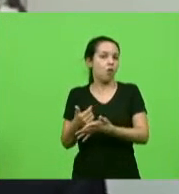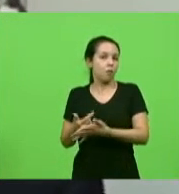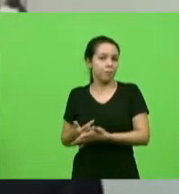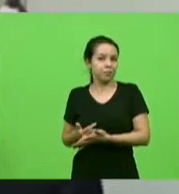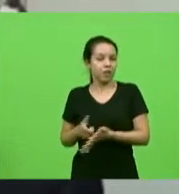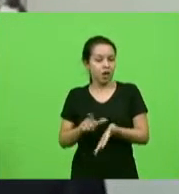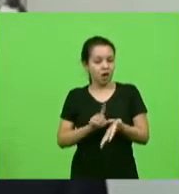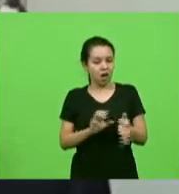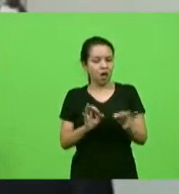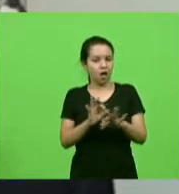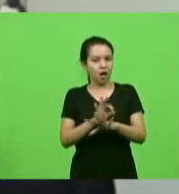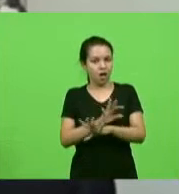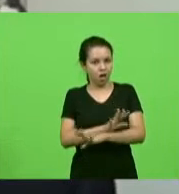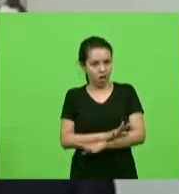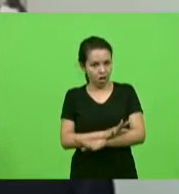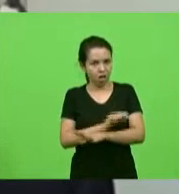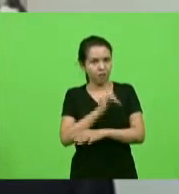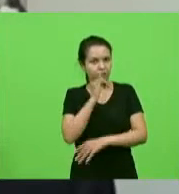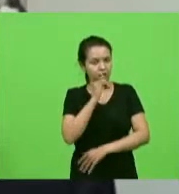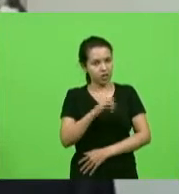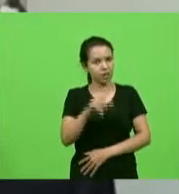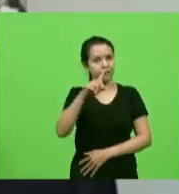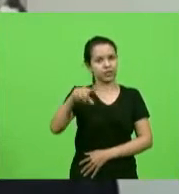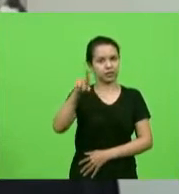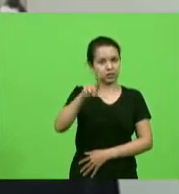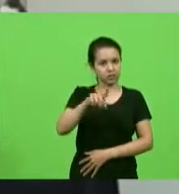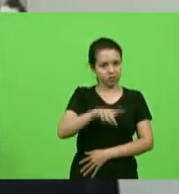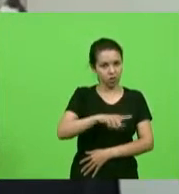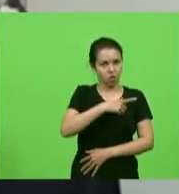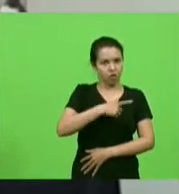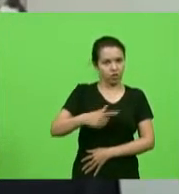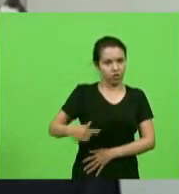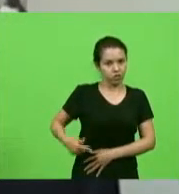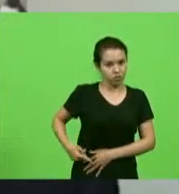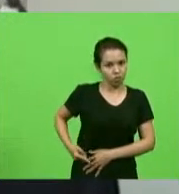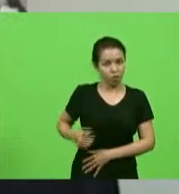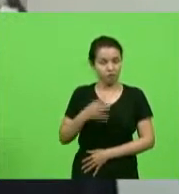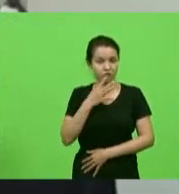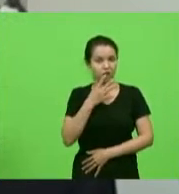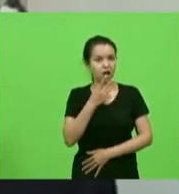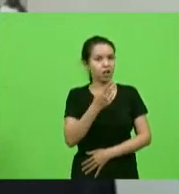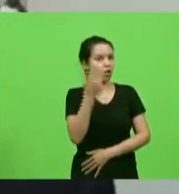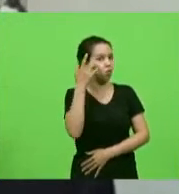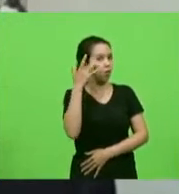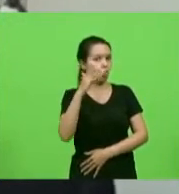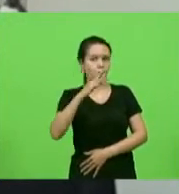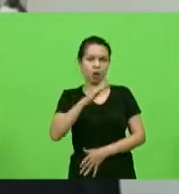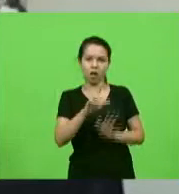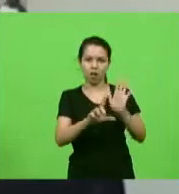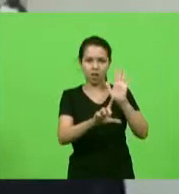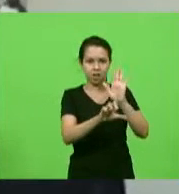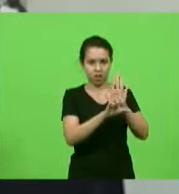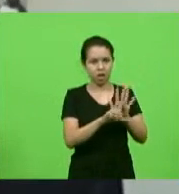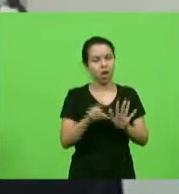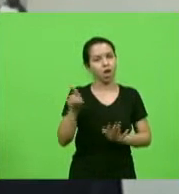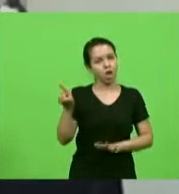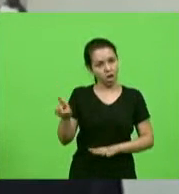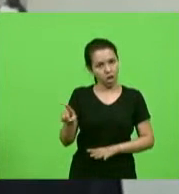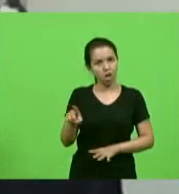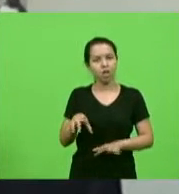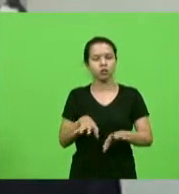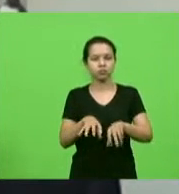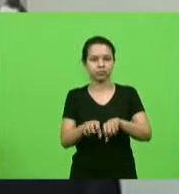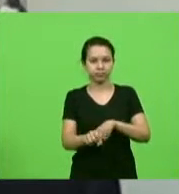em razão da alegação da vedação do governador de suscitar o desconhecimento da lei, pois graduado em Direito,